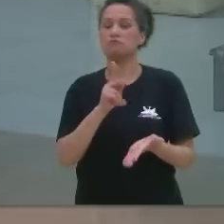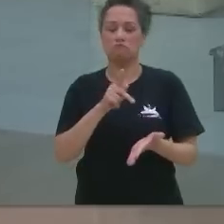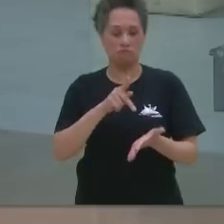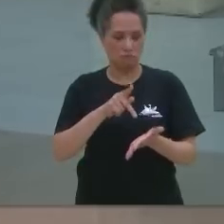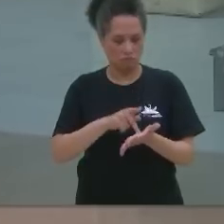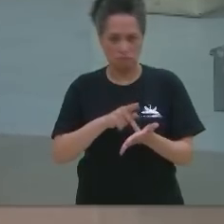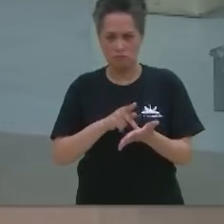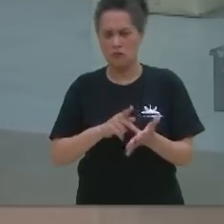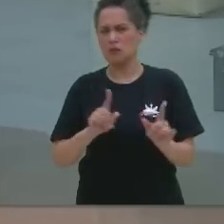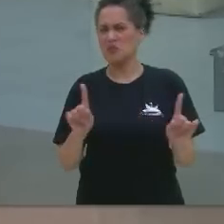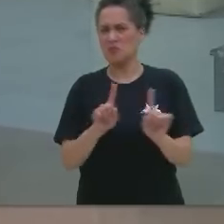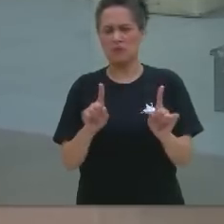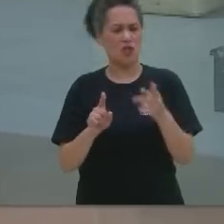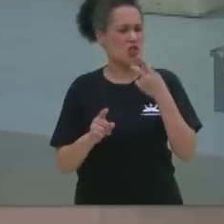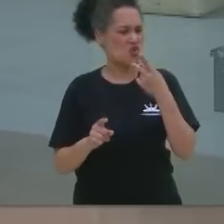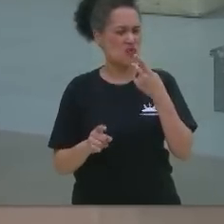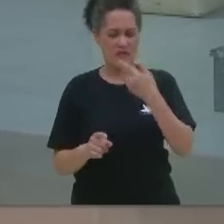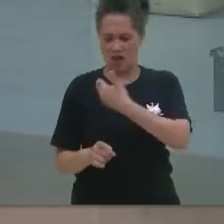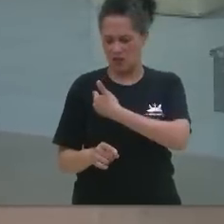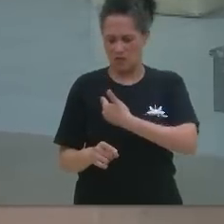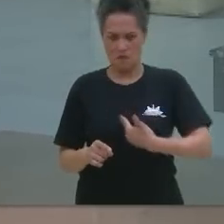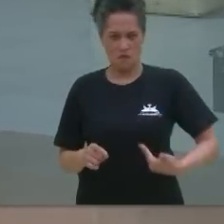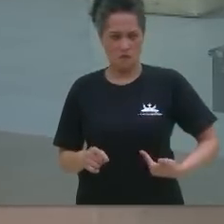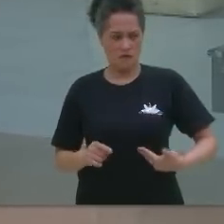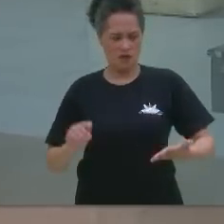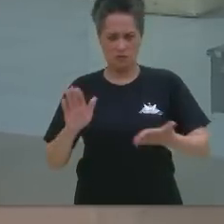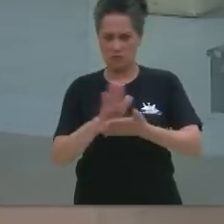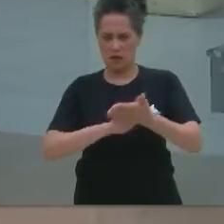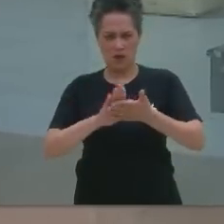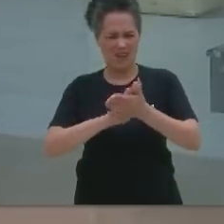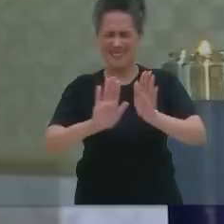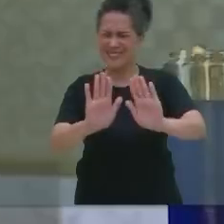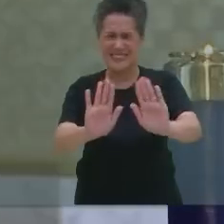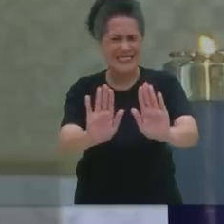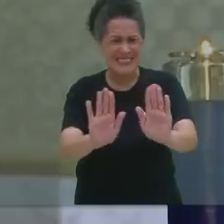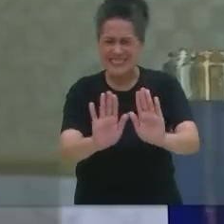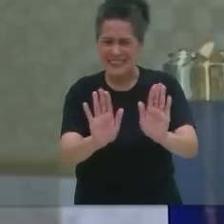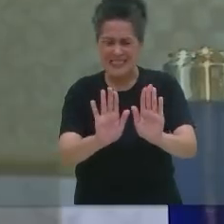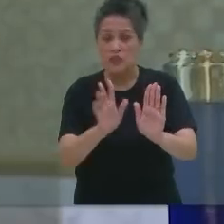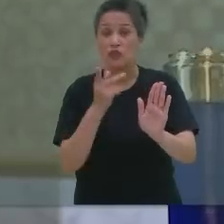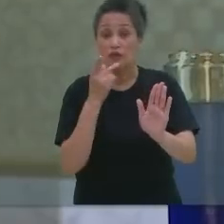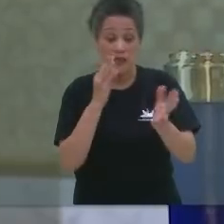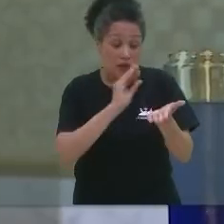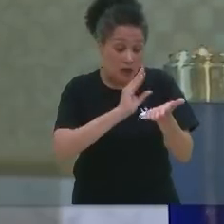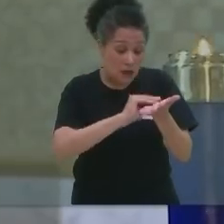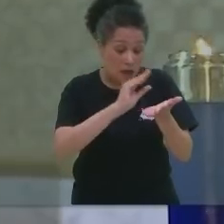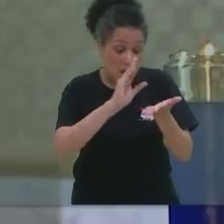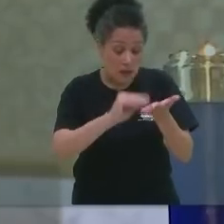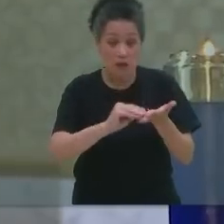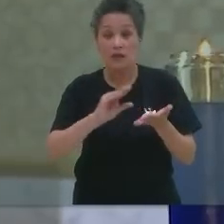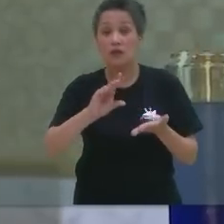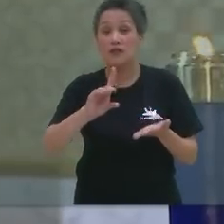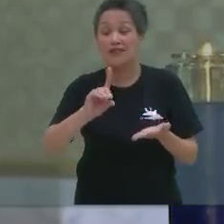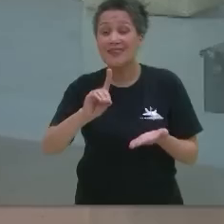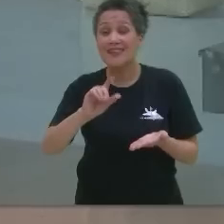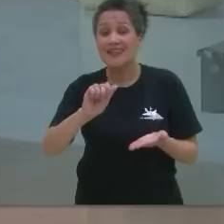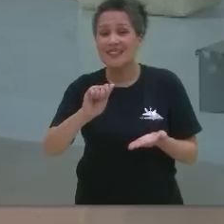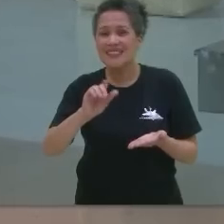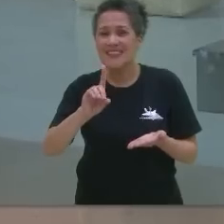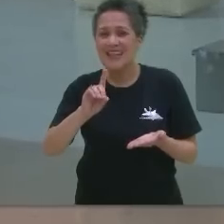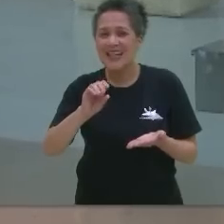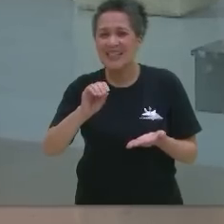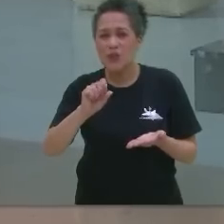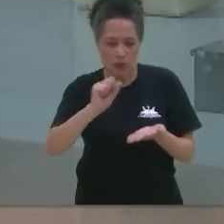Independente, aqui não estou falando de governo e governo, por favor, estou falando de dados, porque o